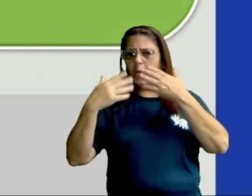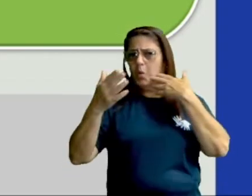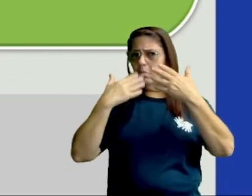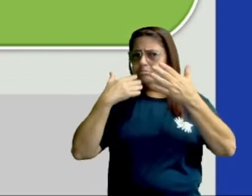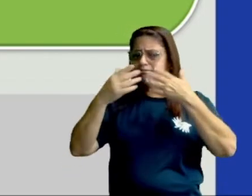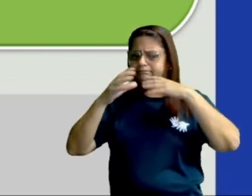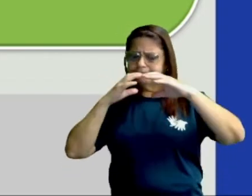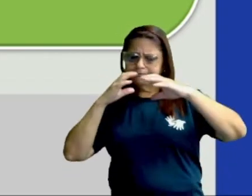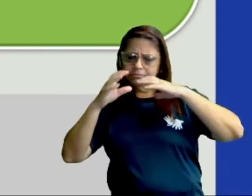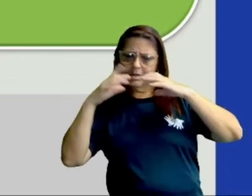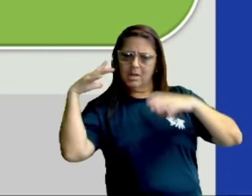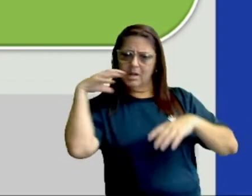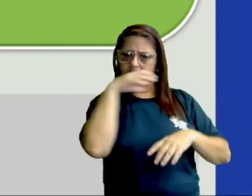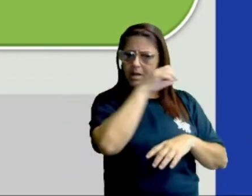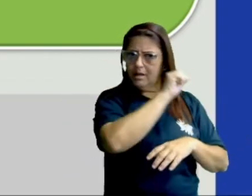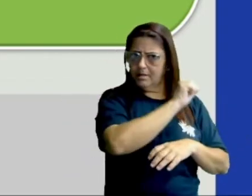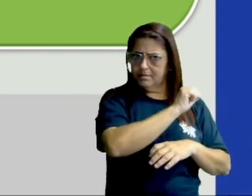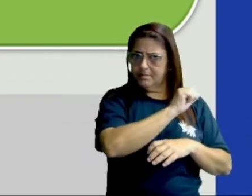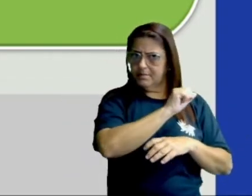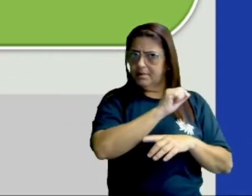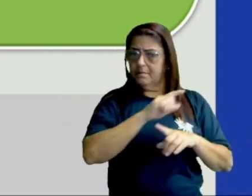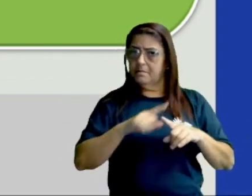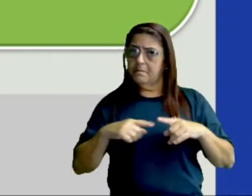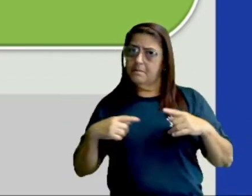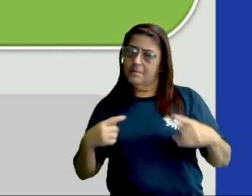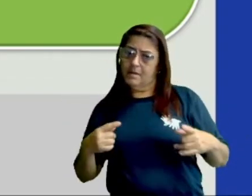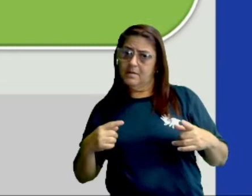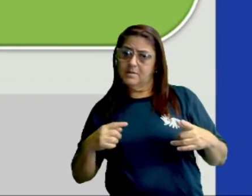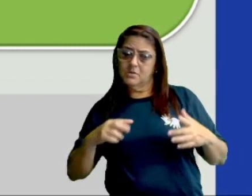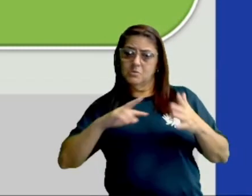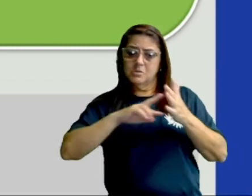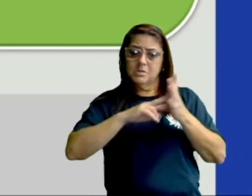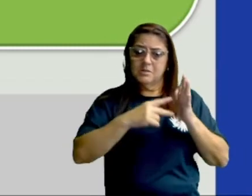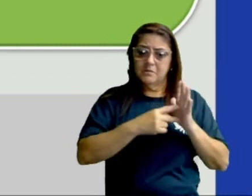aí rápida, porém, ele tem um caráter